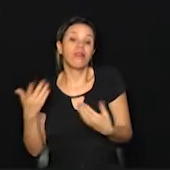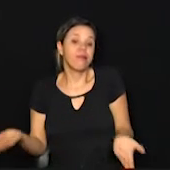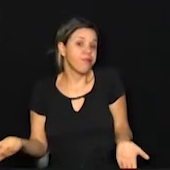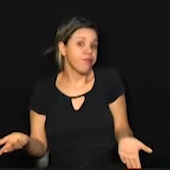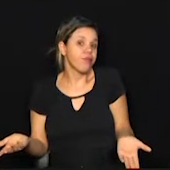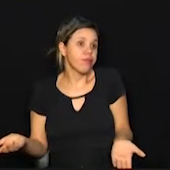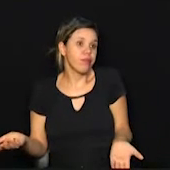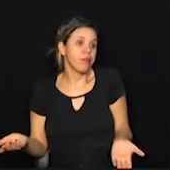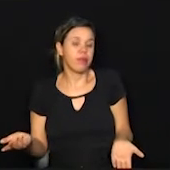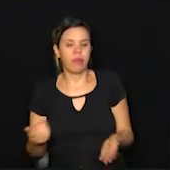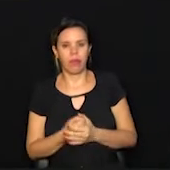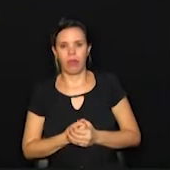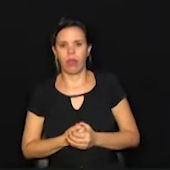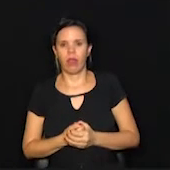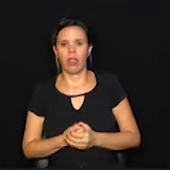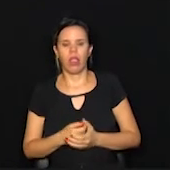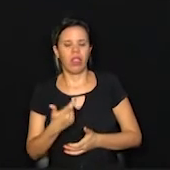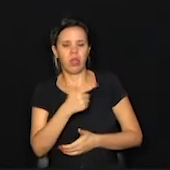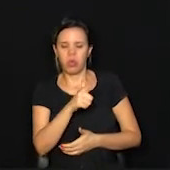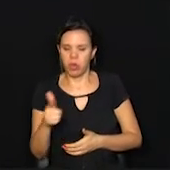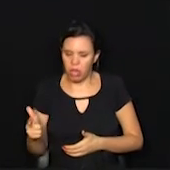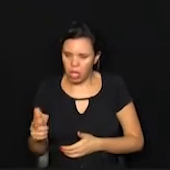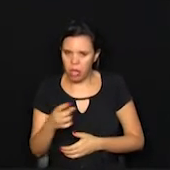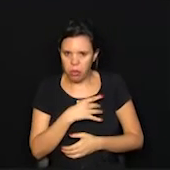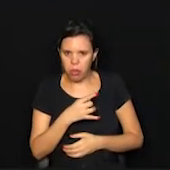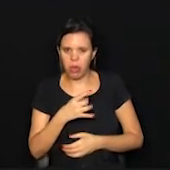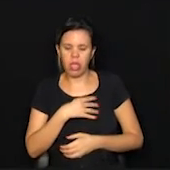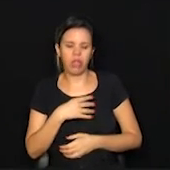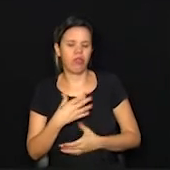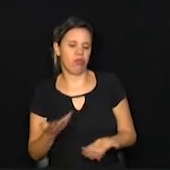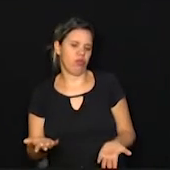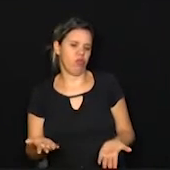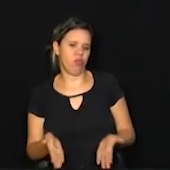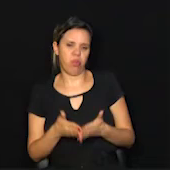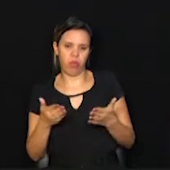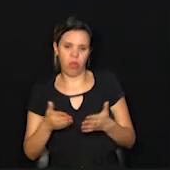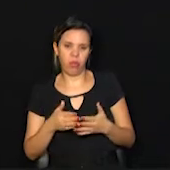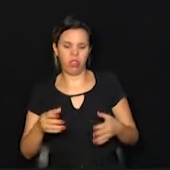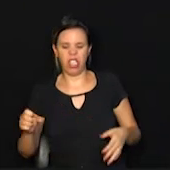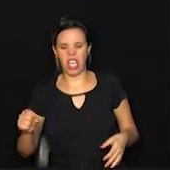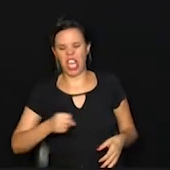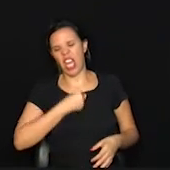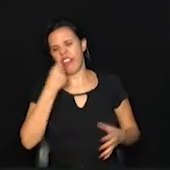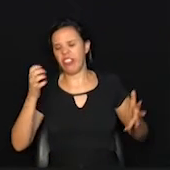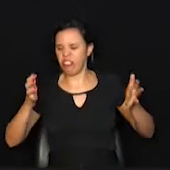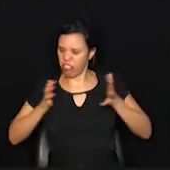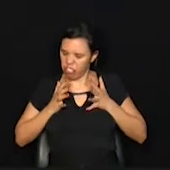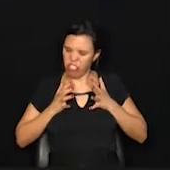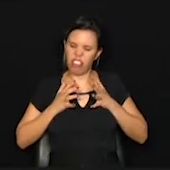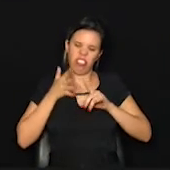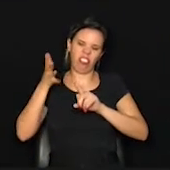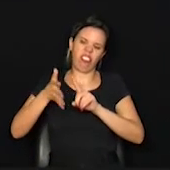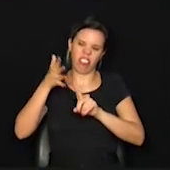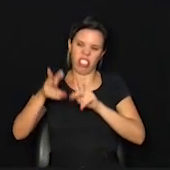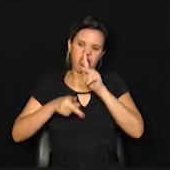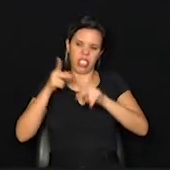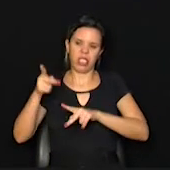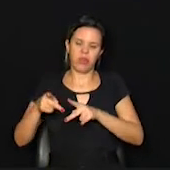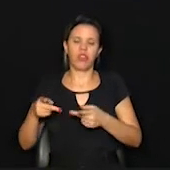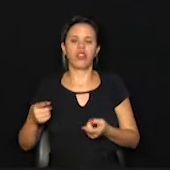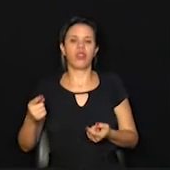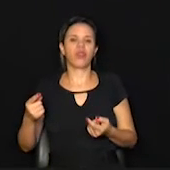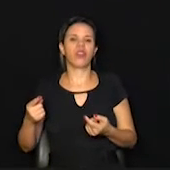assim os setores médios em vez de ter medo de pobre deverão ter raiva de Rico a Eva dos poderosos e o discurso do anticomunismo